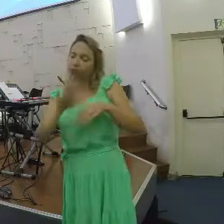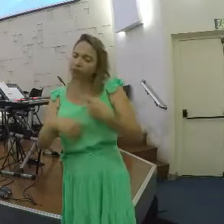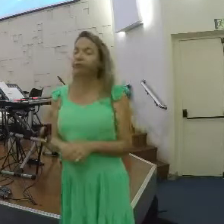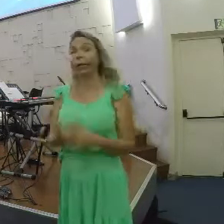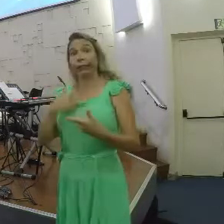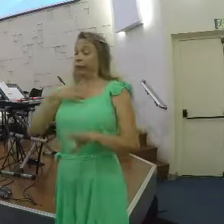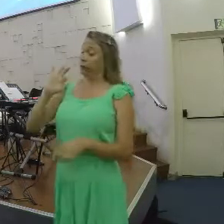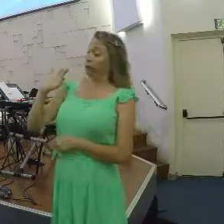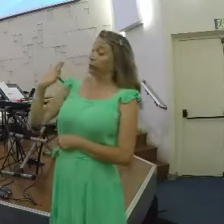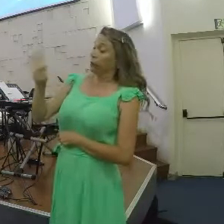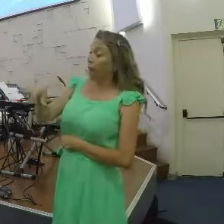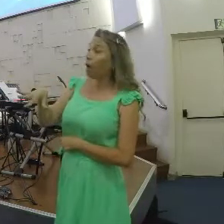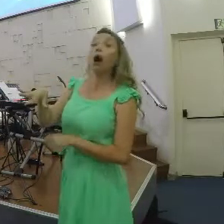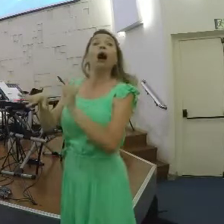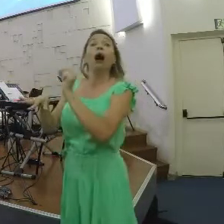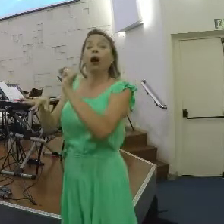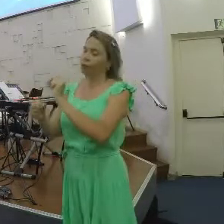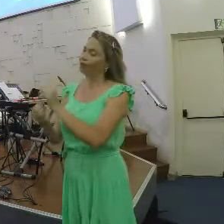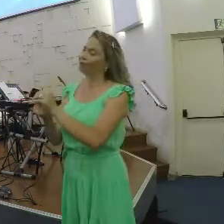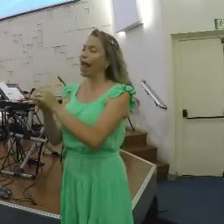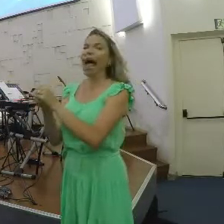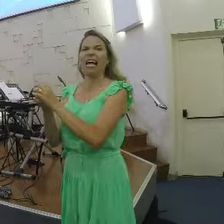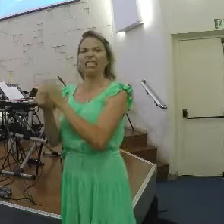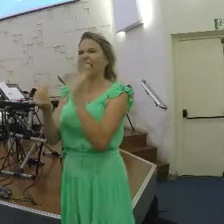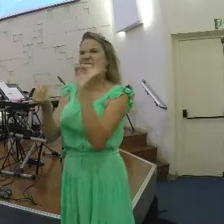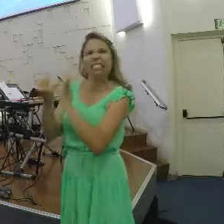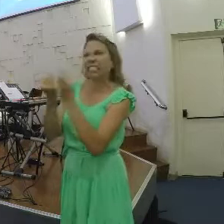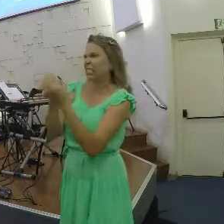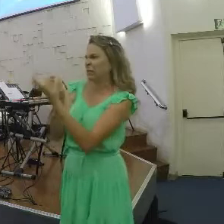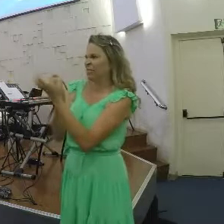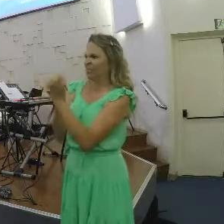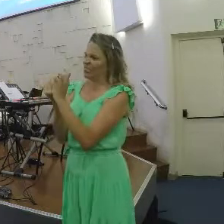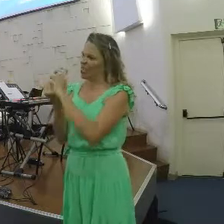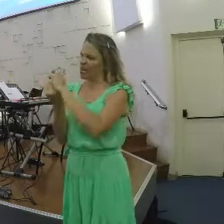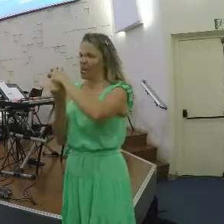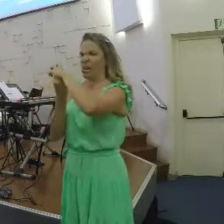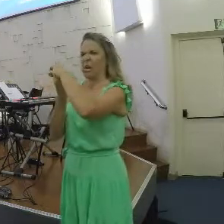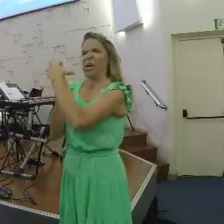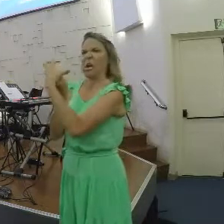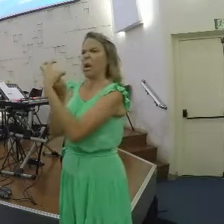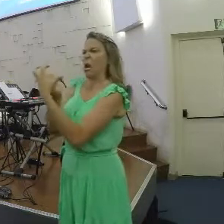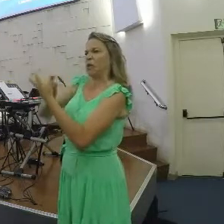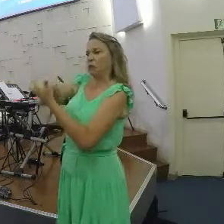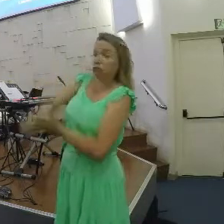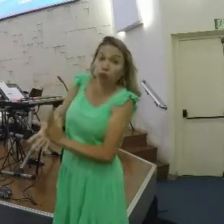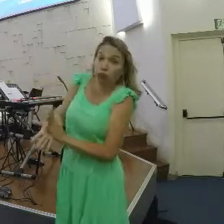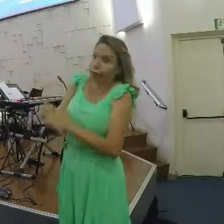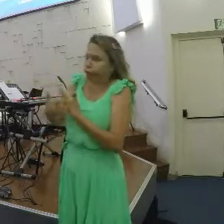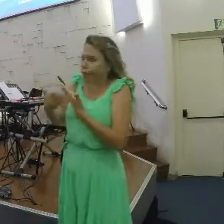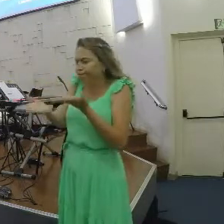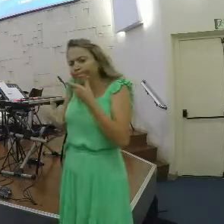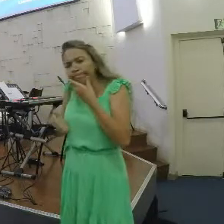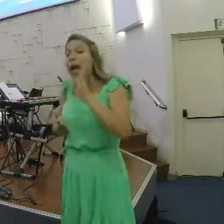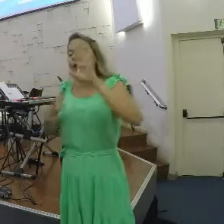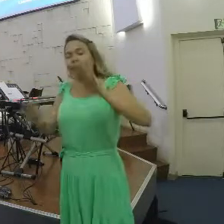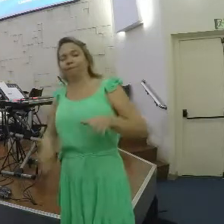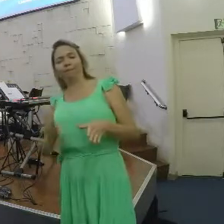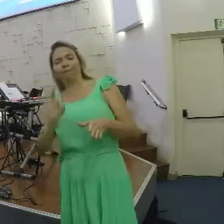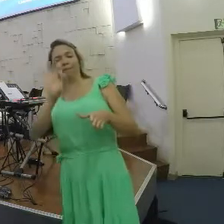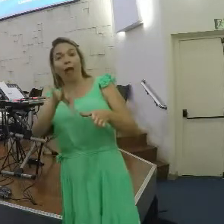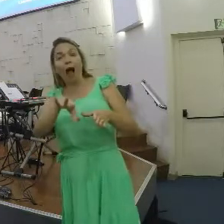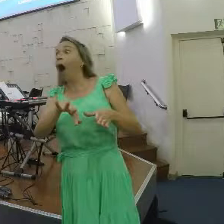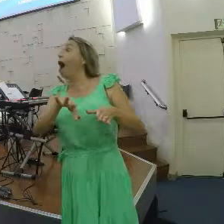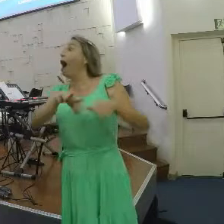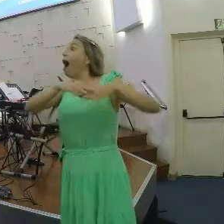dos espinhos, e estes, ao crescerem com ela, a sufocaram. Outra, afinal, caiu em boa